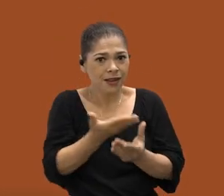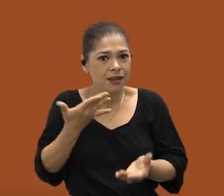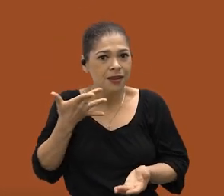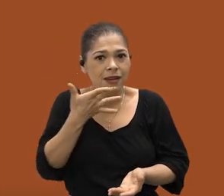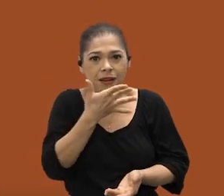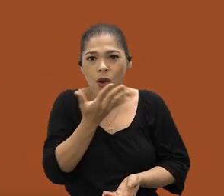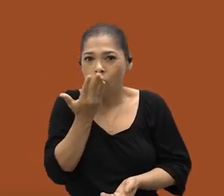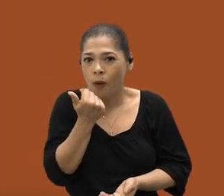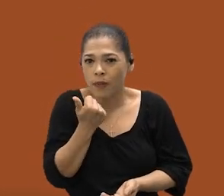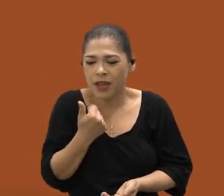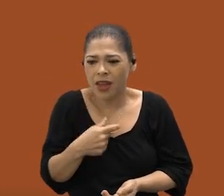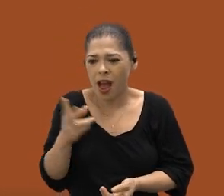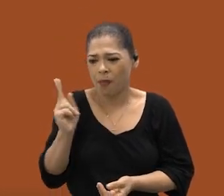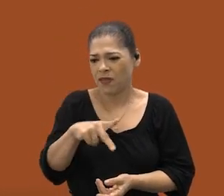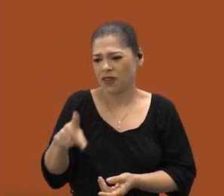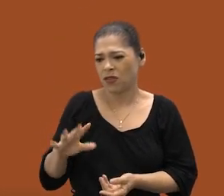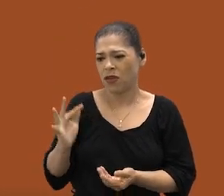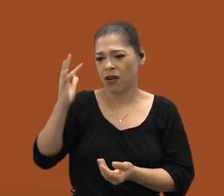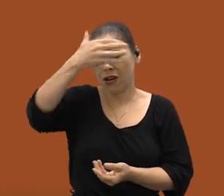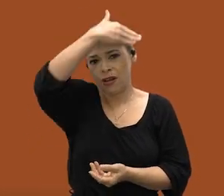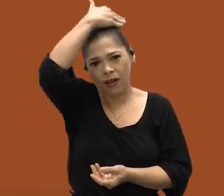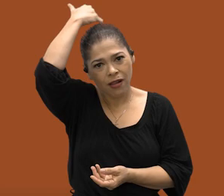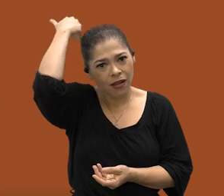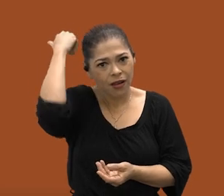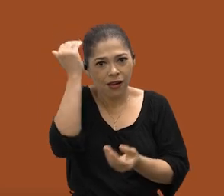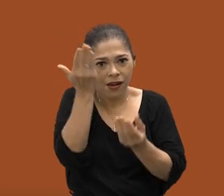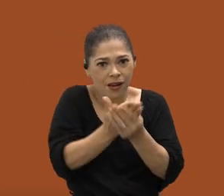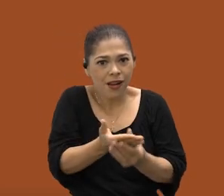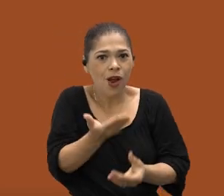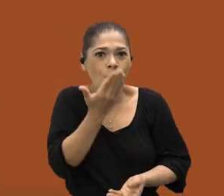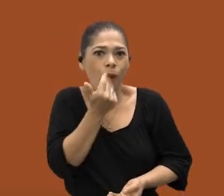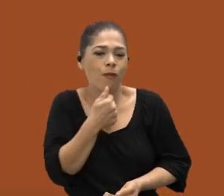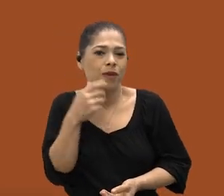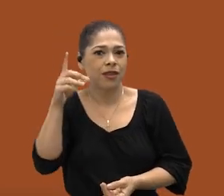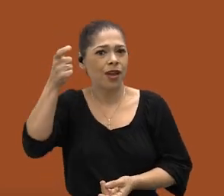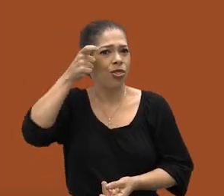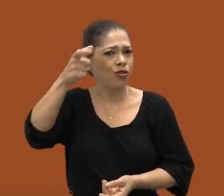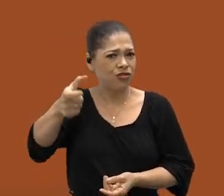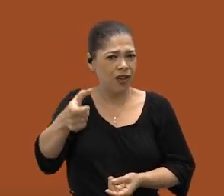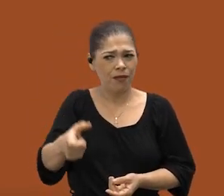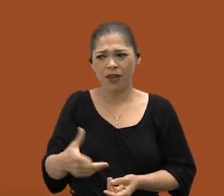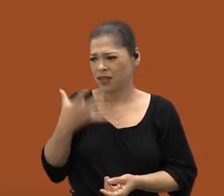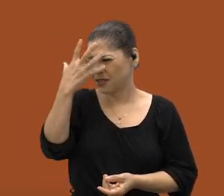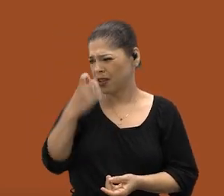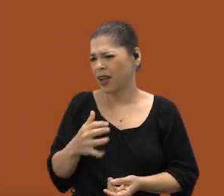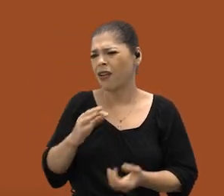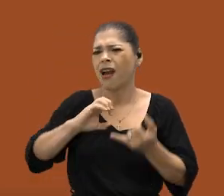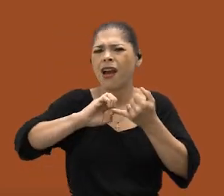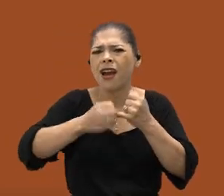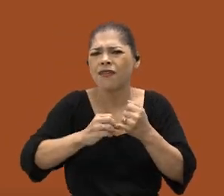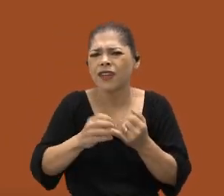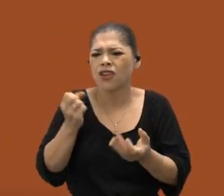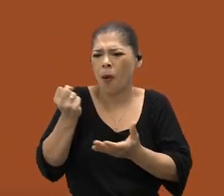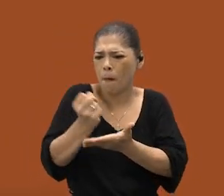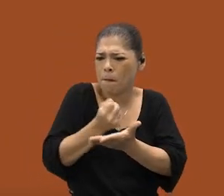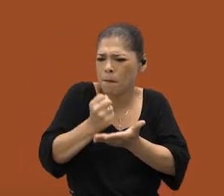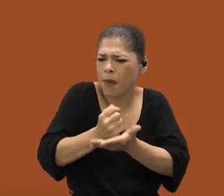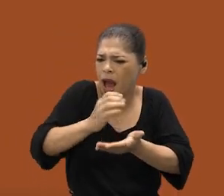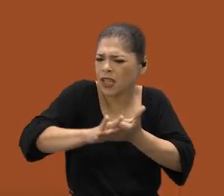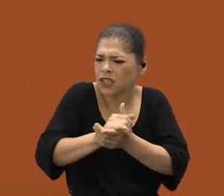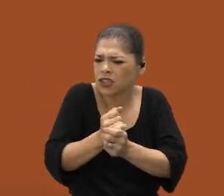Eles me dizem Professor acarajé comida do diabo eu fiz a sério mas é feijão fradinho batido